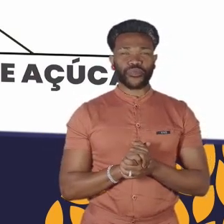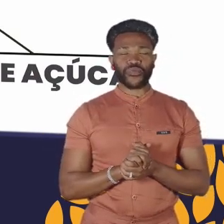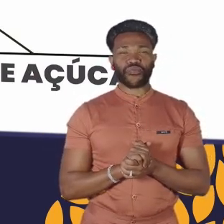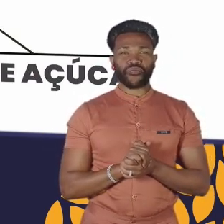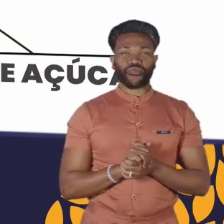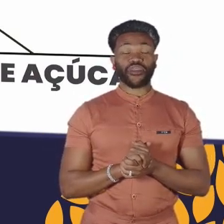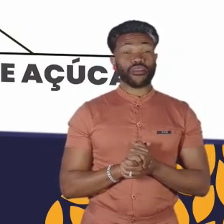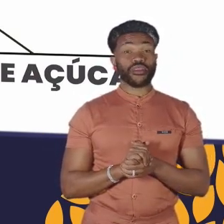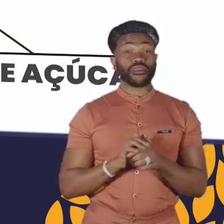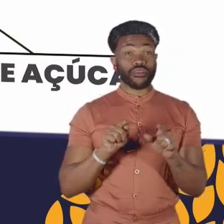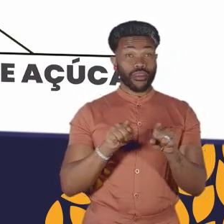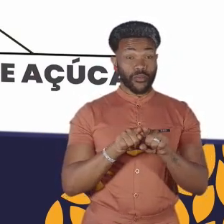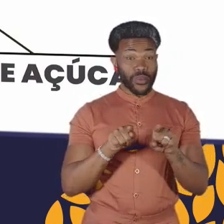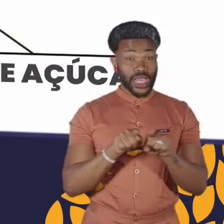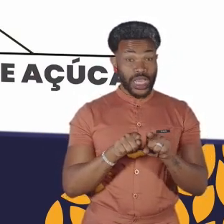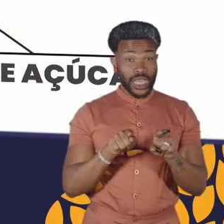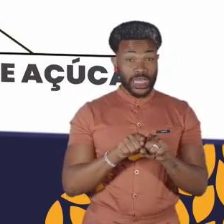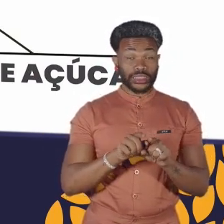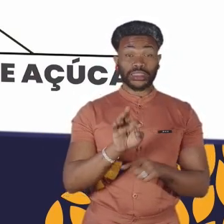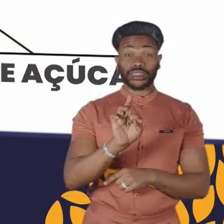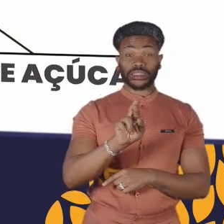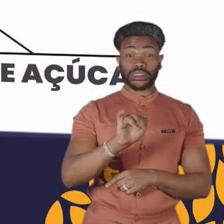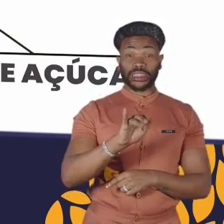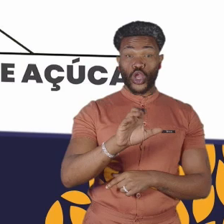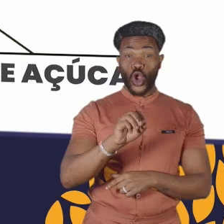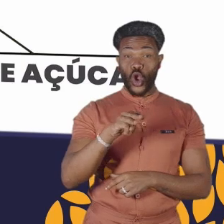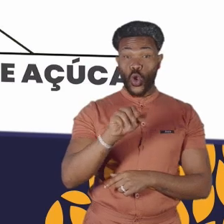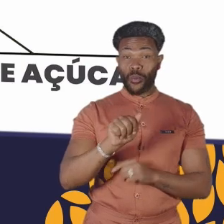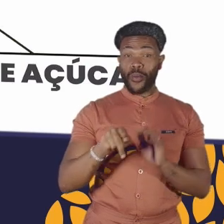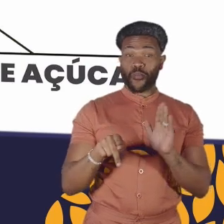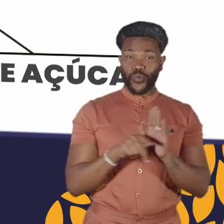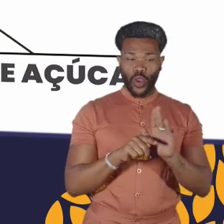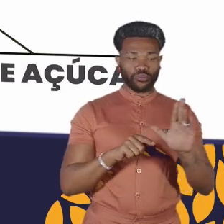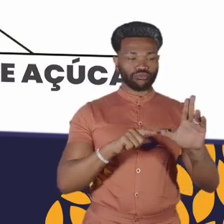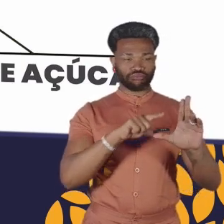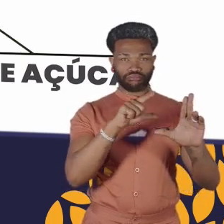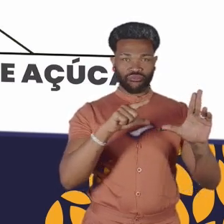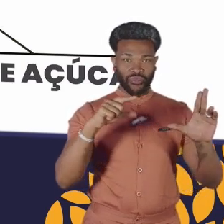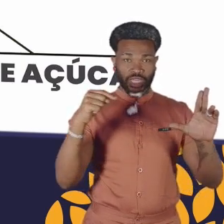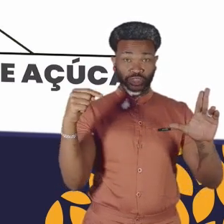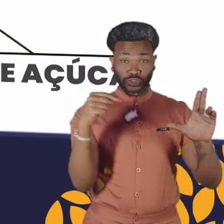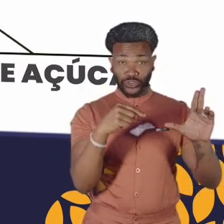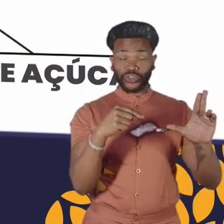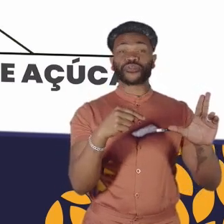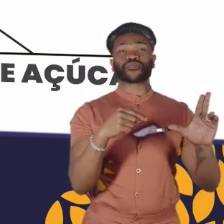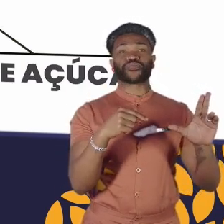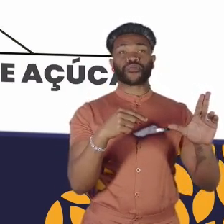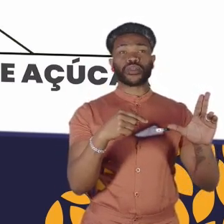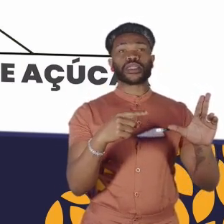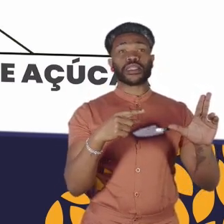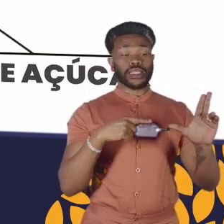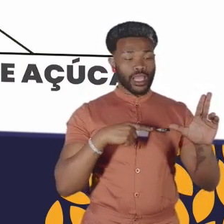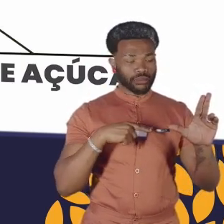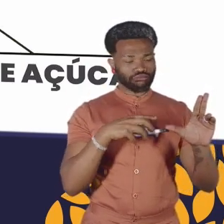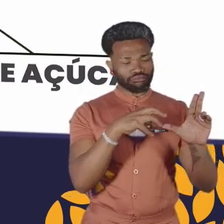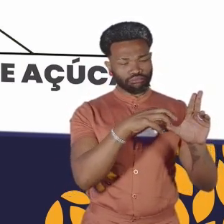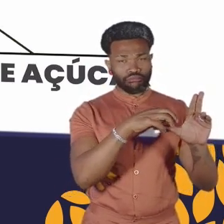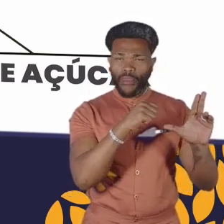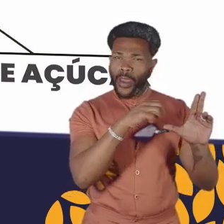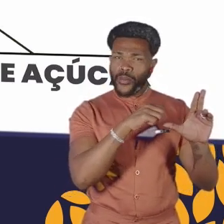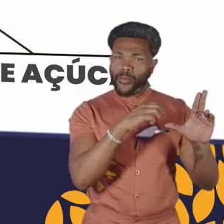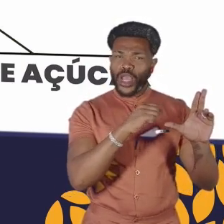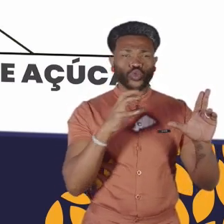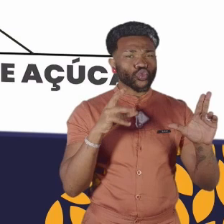E praticamente do tricoma da planta, a gente tira todos os outros produtos